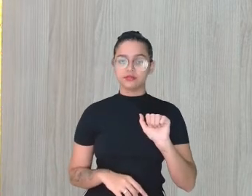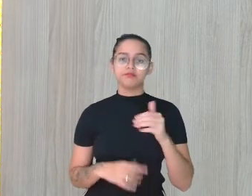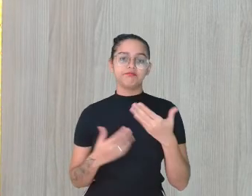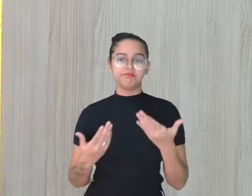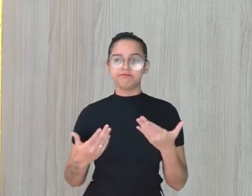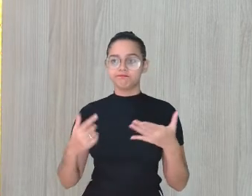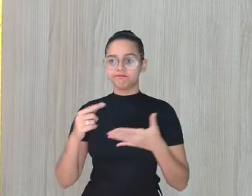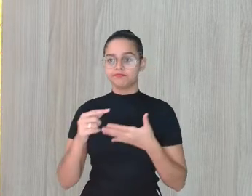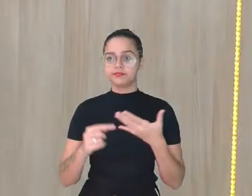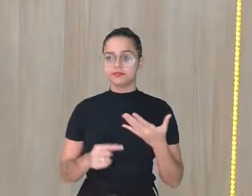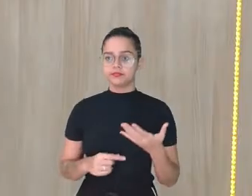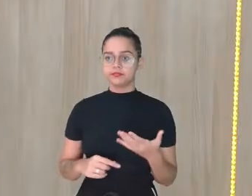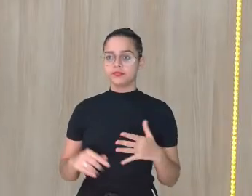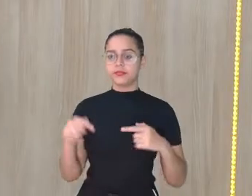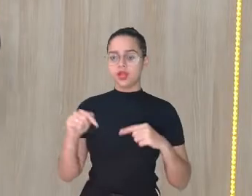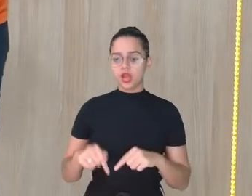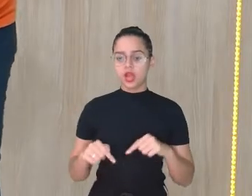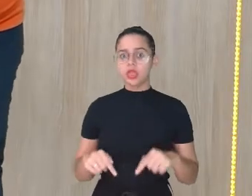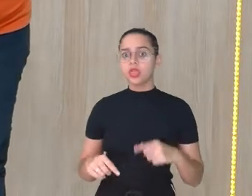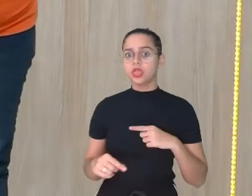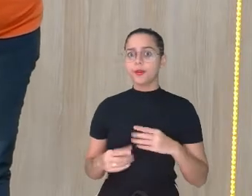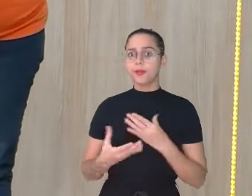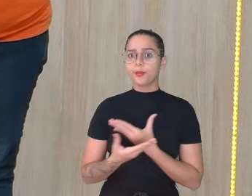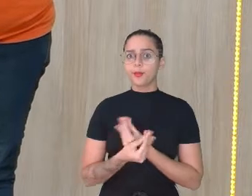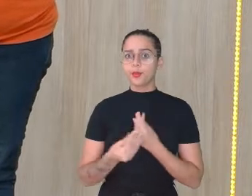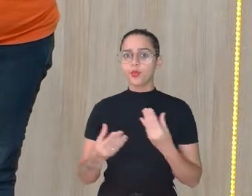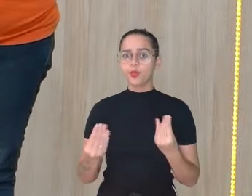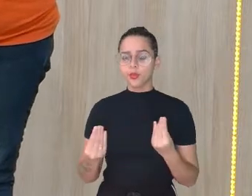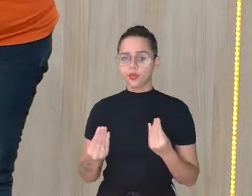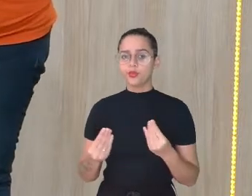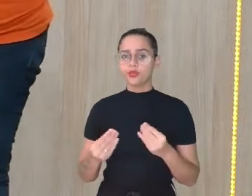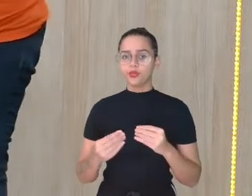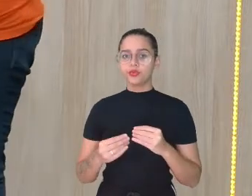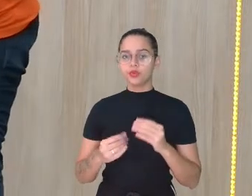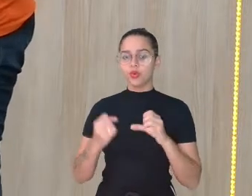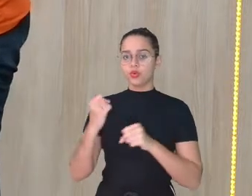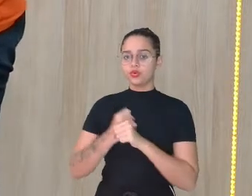historicista. Aqui, né? A historicista. E aqui a gente tem muita construção neoclássica.